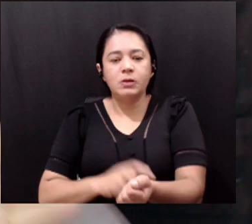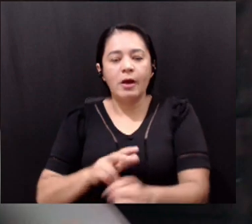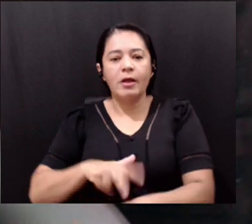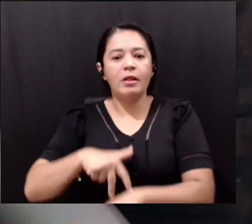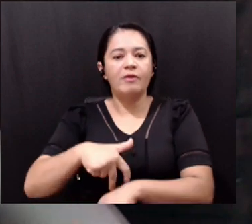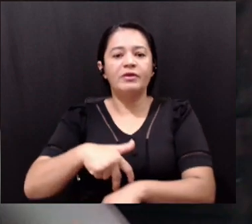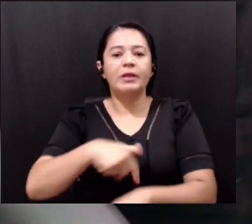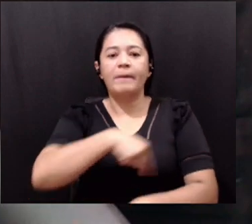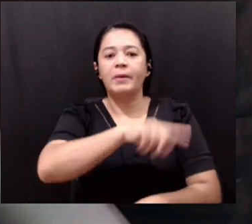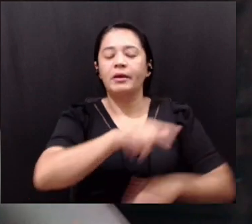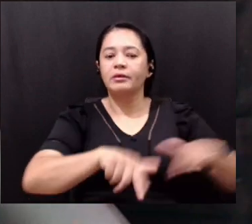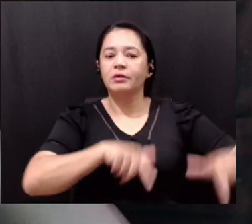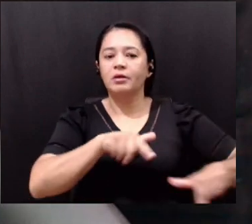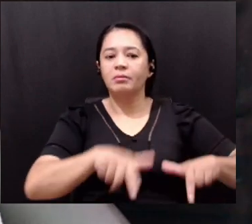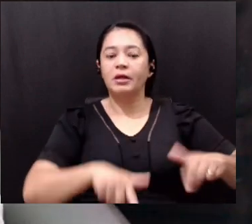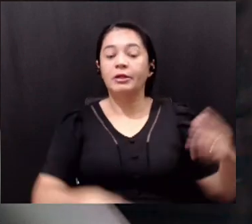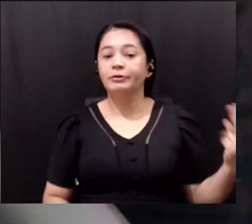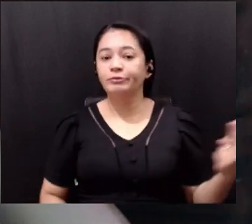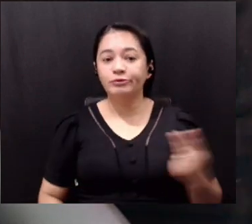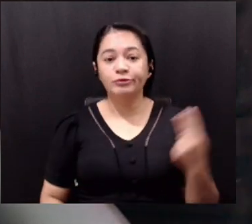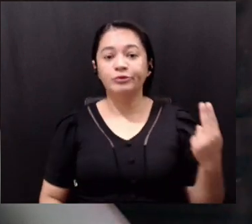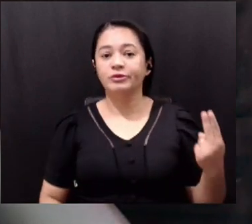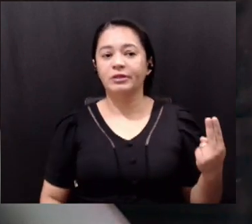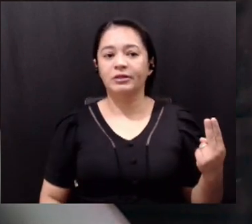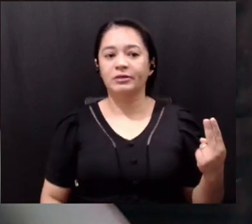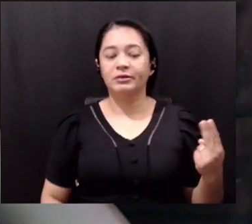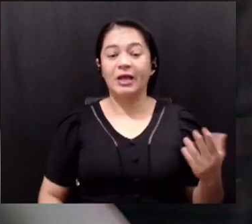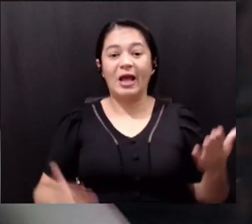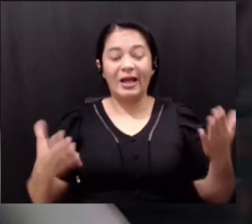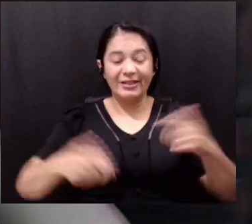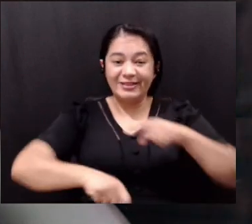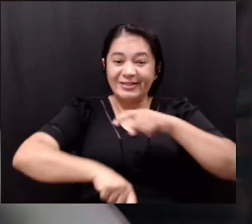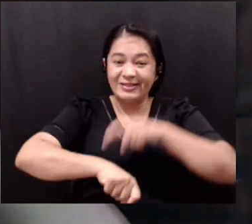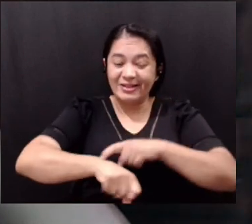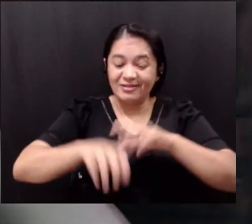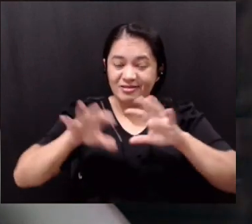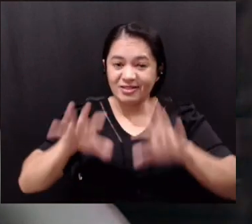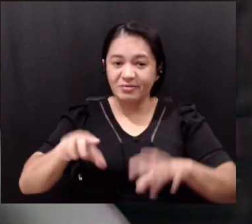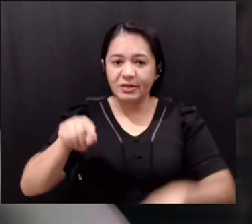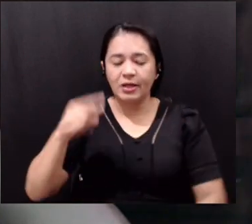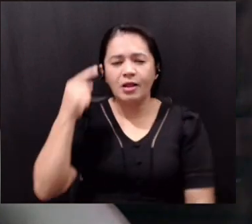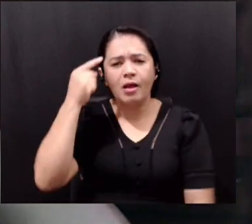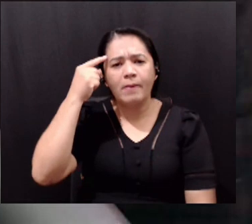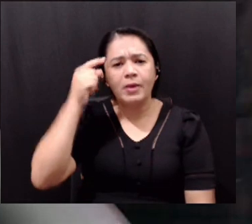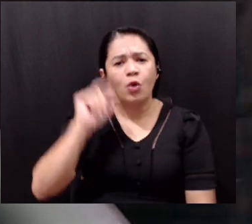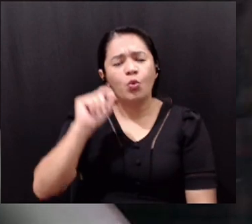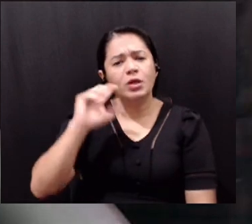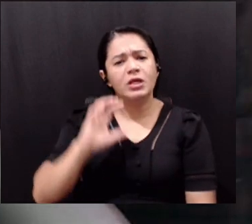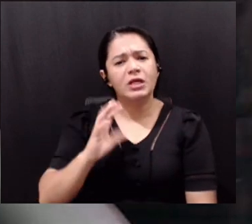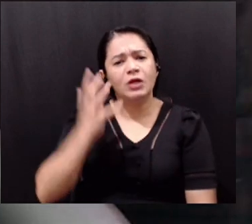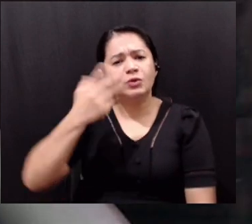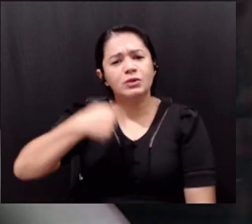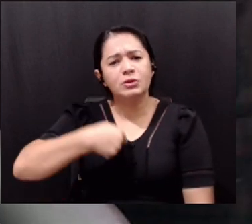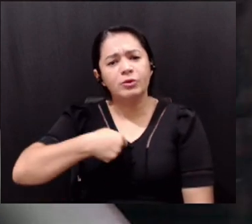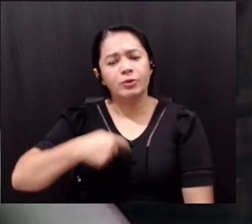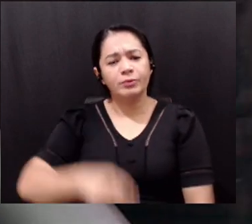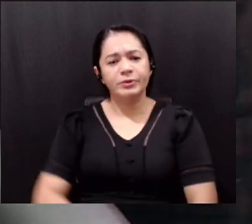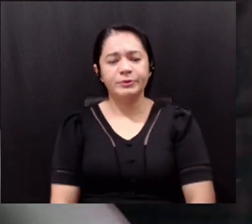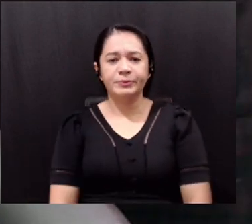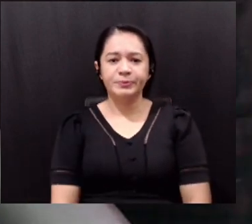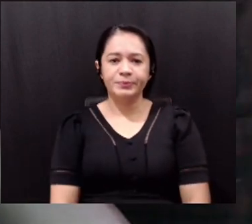Então, geralmente, nesse momento é que ela para pensar: "O que está acontecendo comigo?", né, mas aí todos